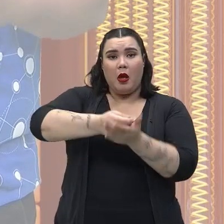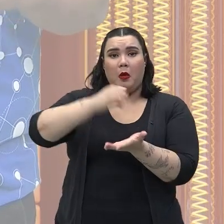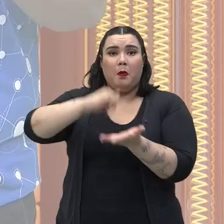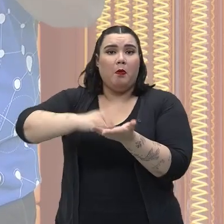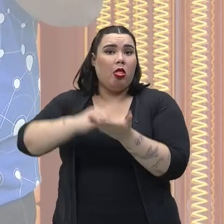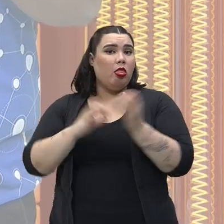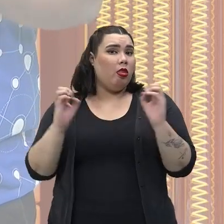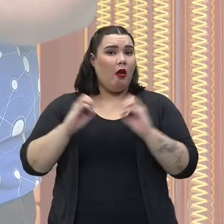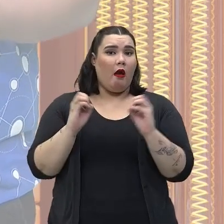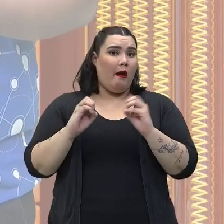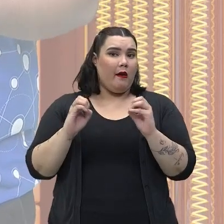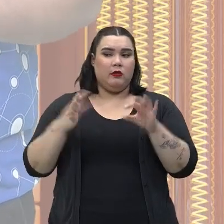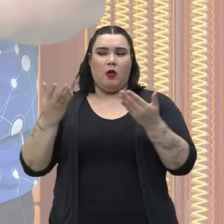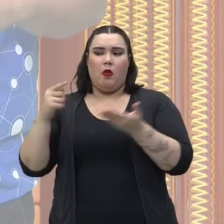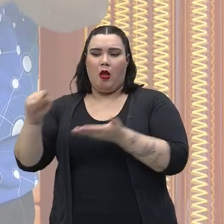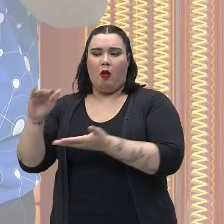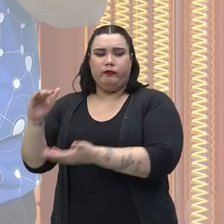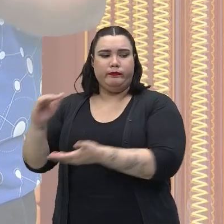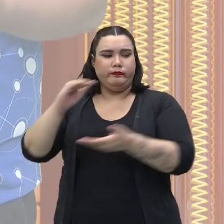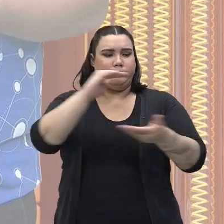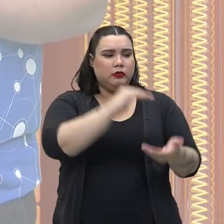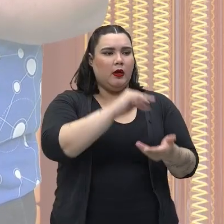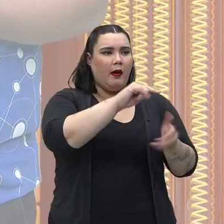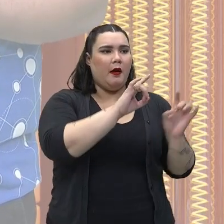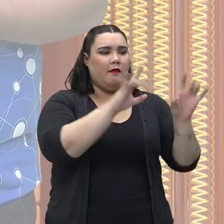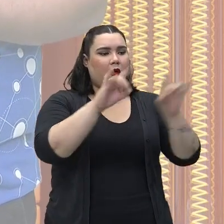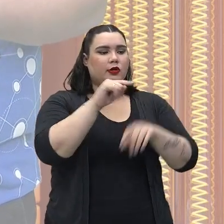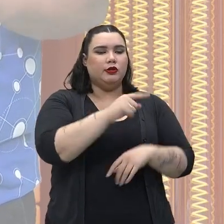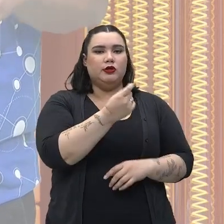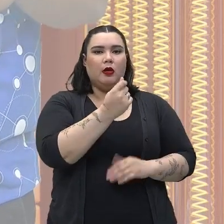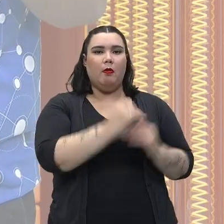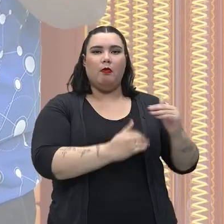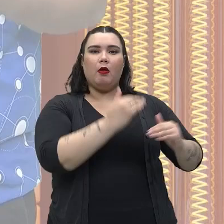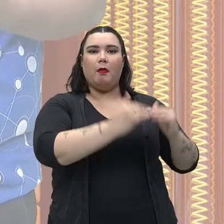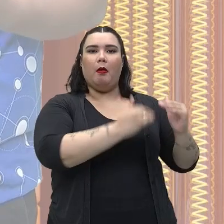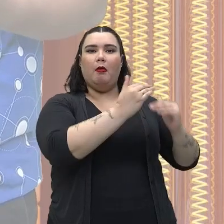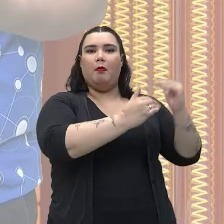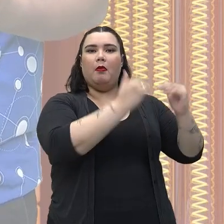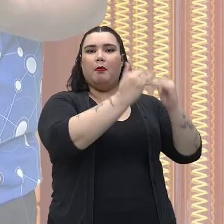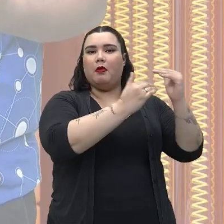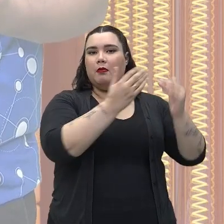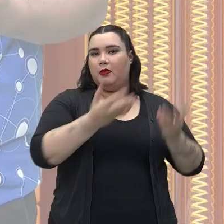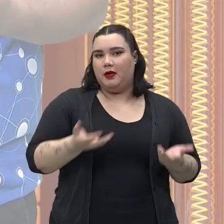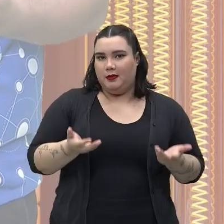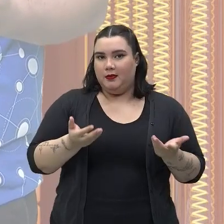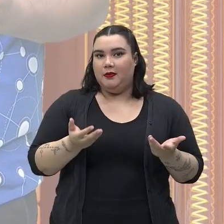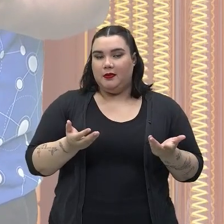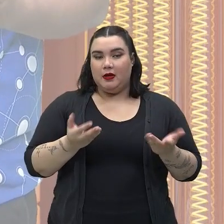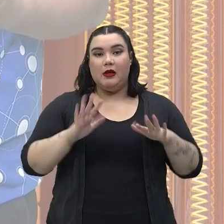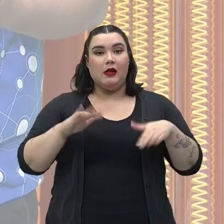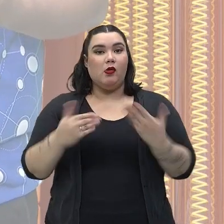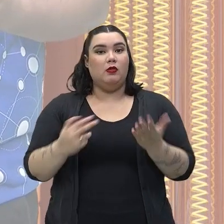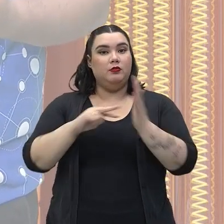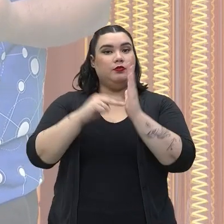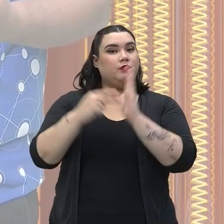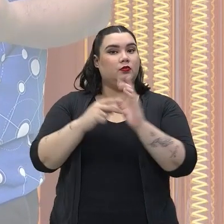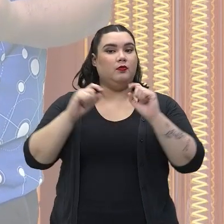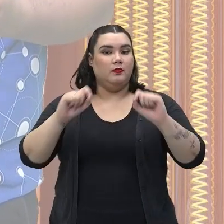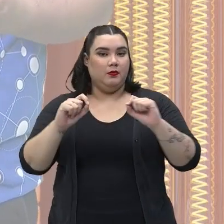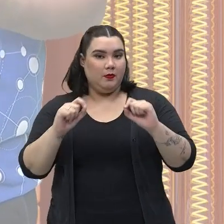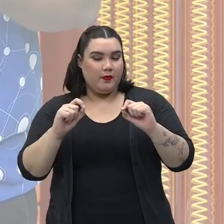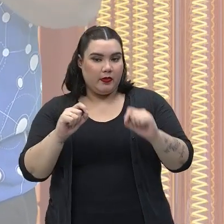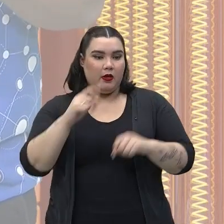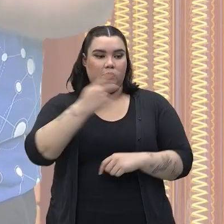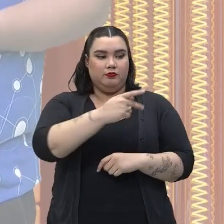negócio das drogas do sertão e a utilização da mão de obra indígena. Então, se ele não pagava impostos, quer dizer que a coroa, a